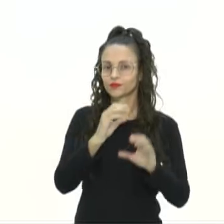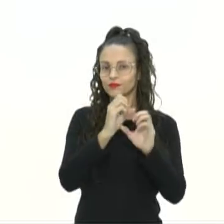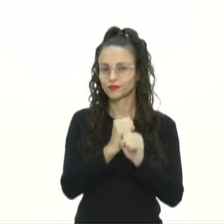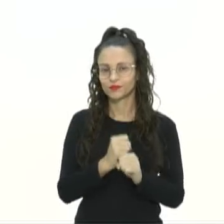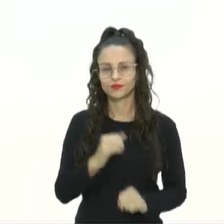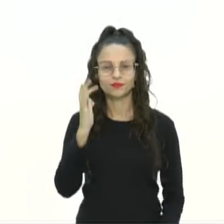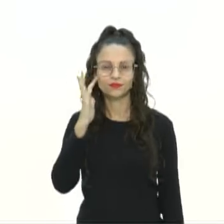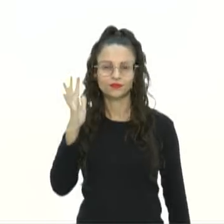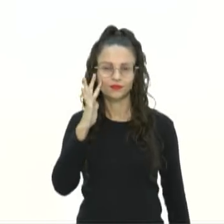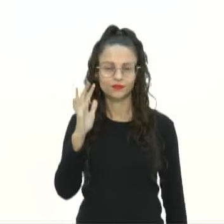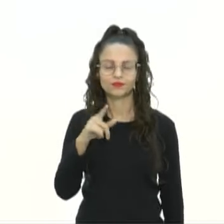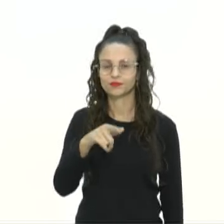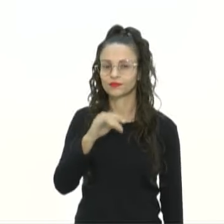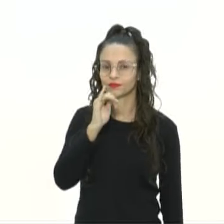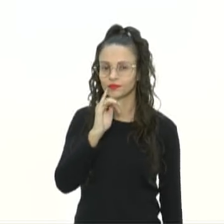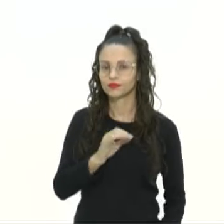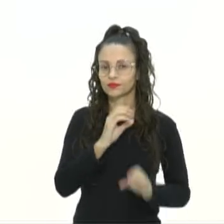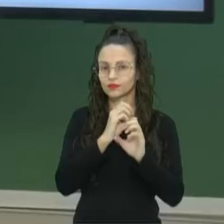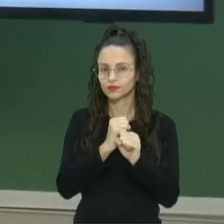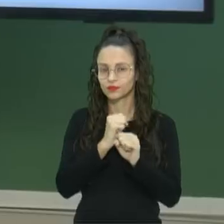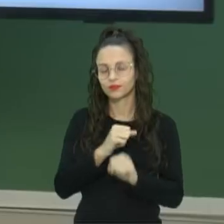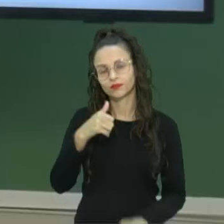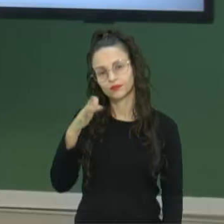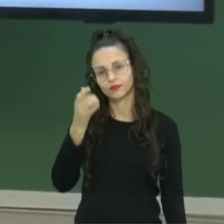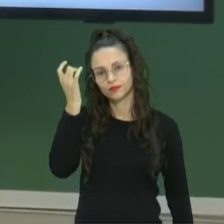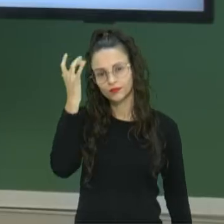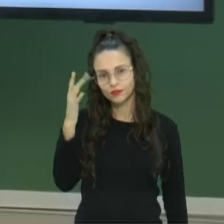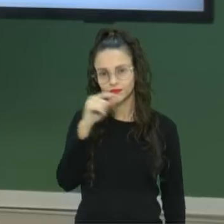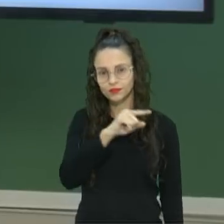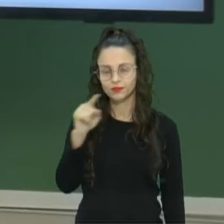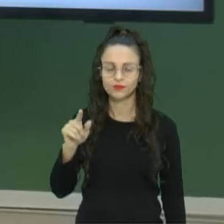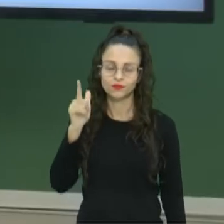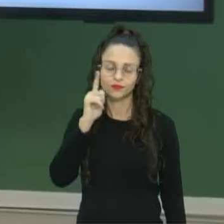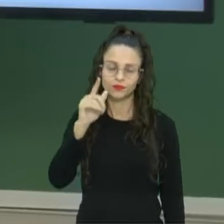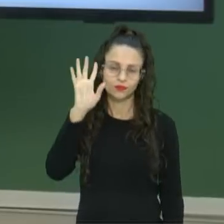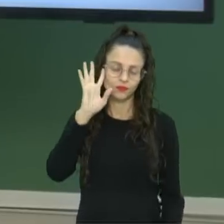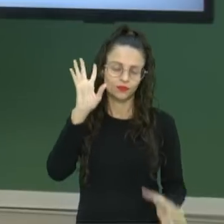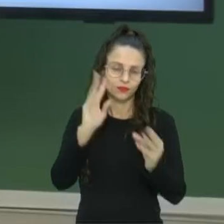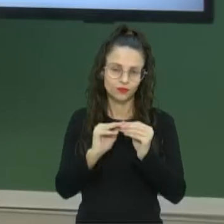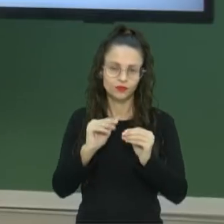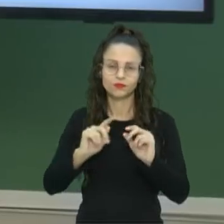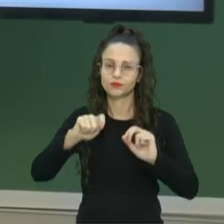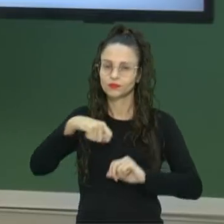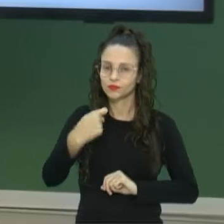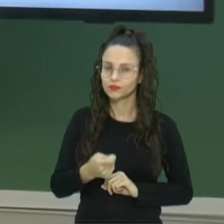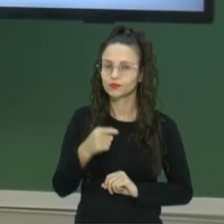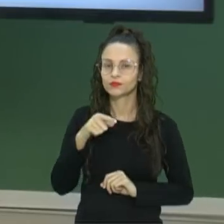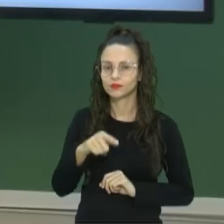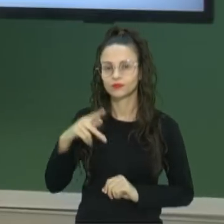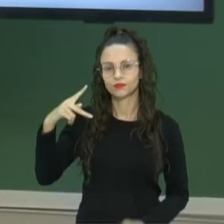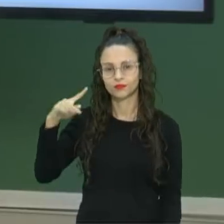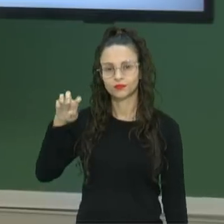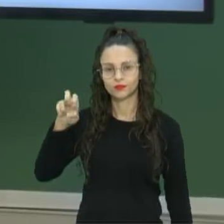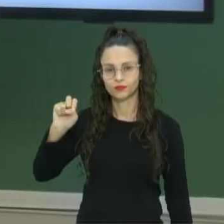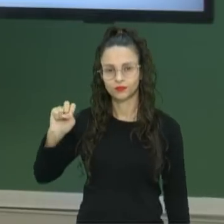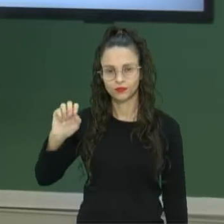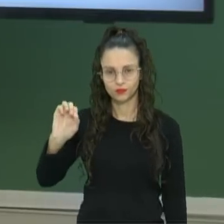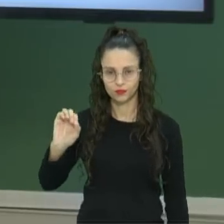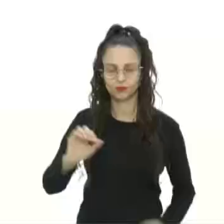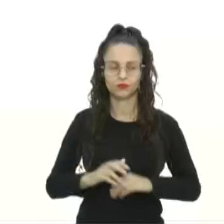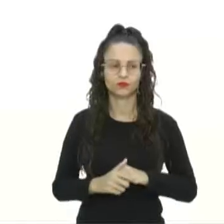Eu imagino que esse exemplo de nota seja o mais fácil da gente conseguir entender essa questão de peso. Então, vamos